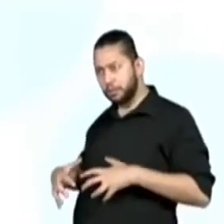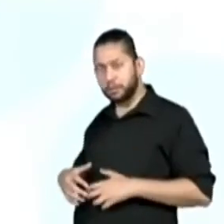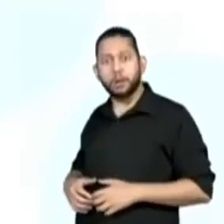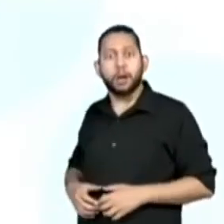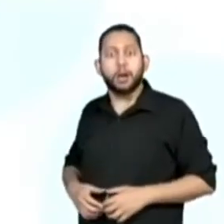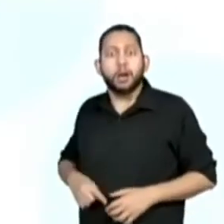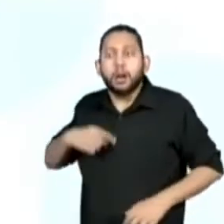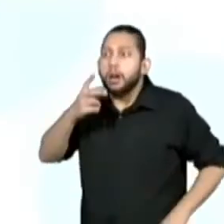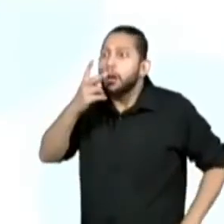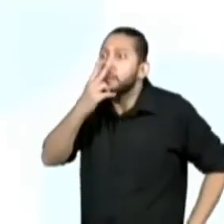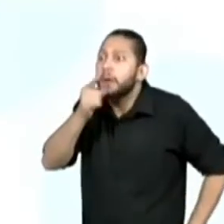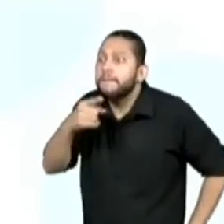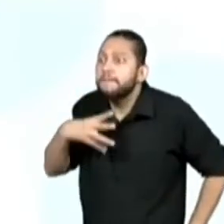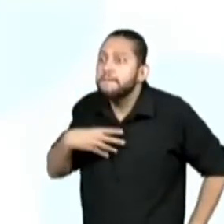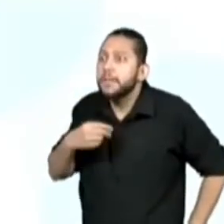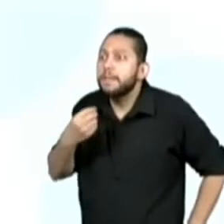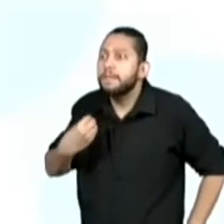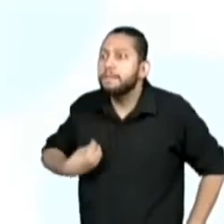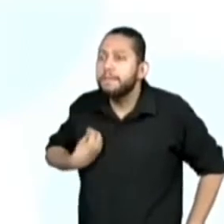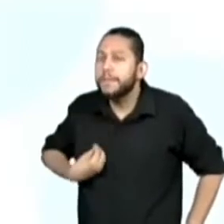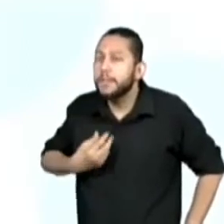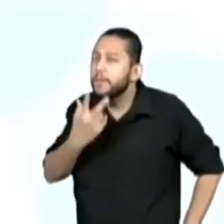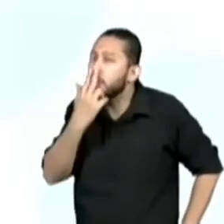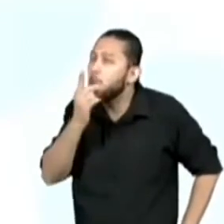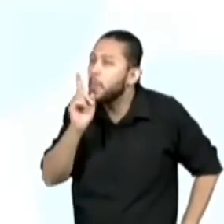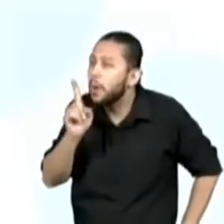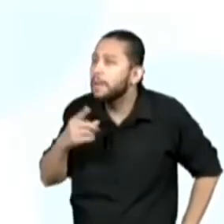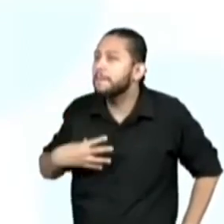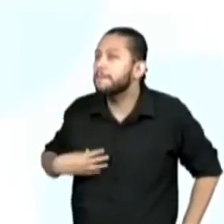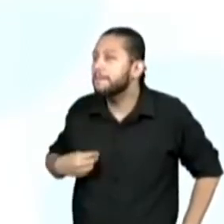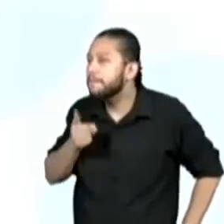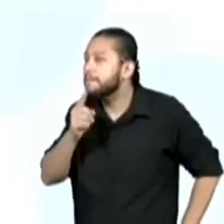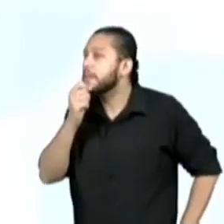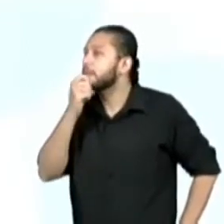ainda vivos os meus pobres pequenos que o lobo devorou?